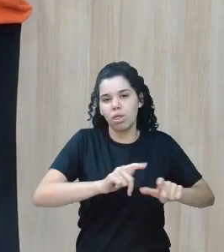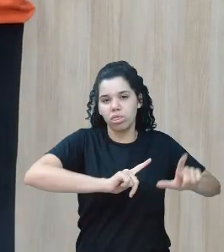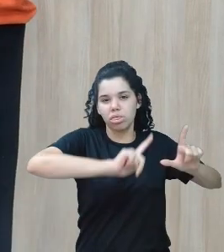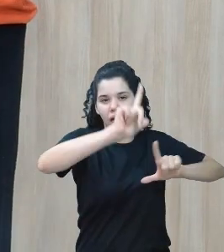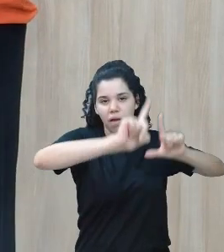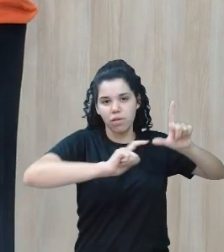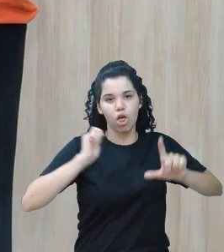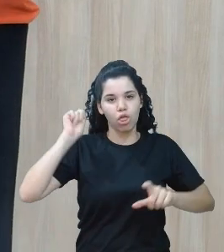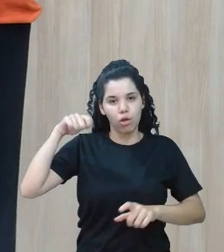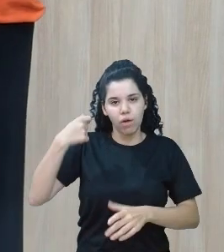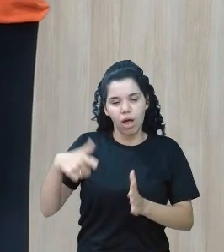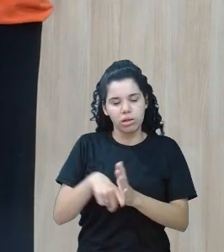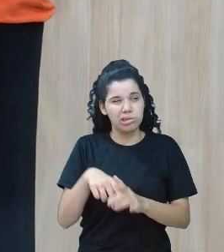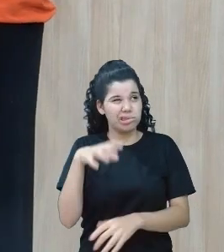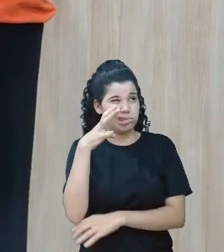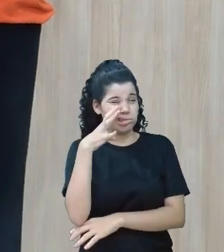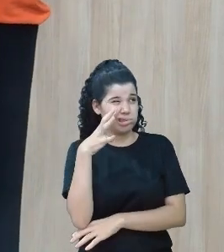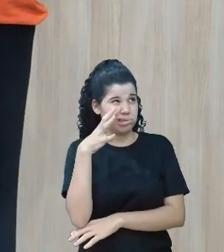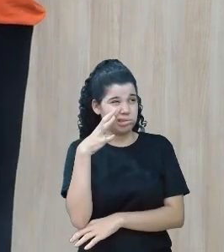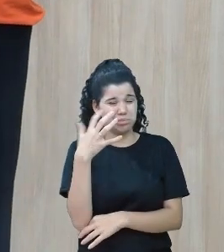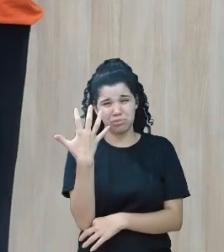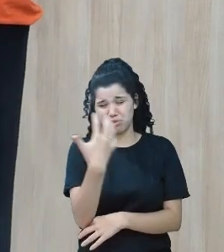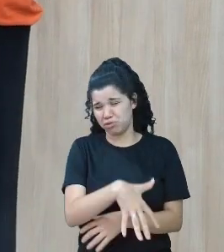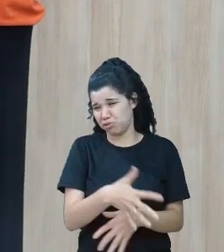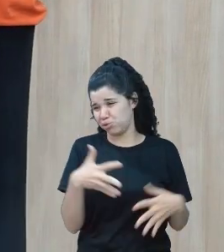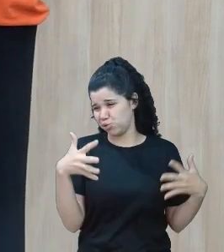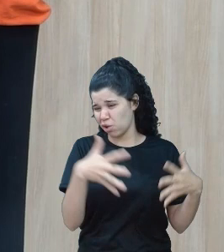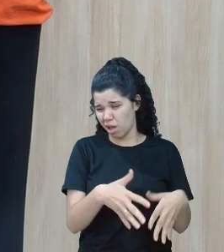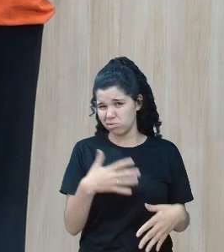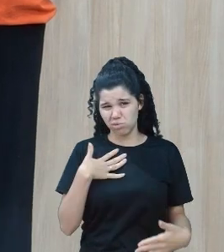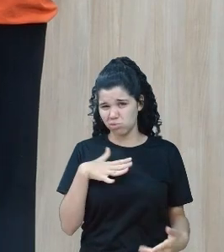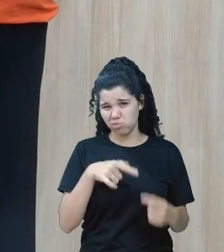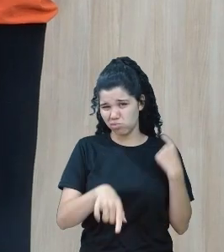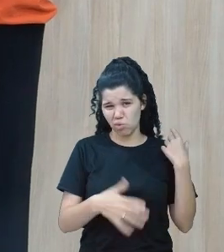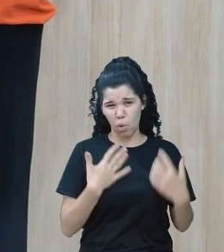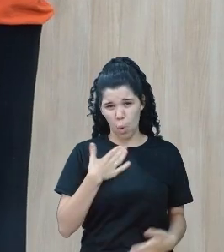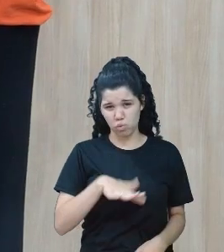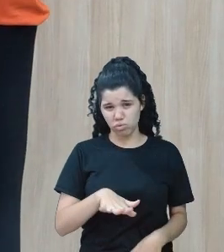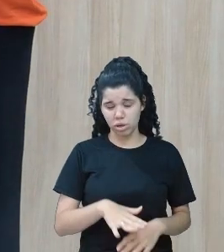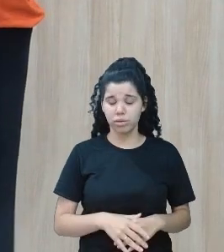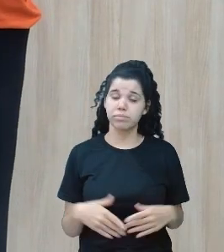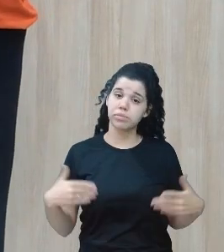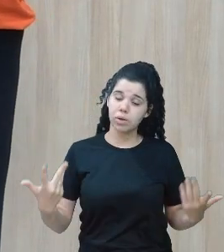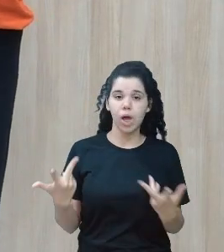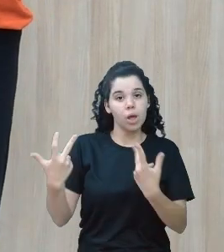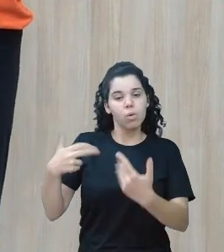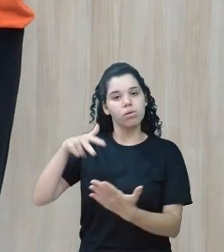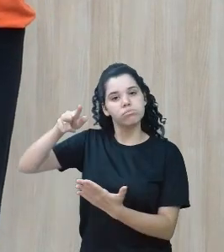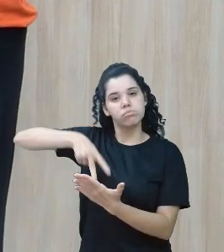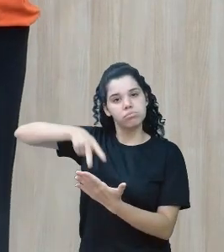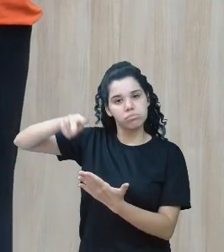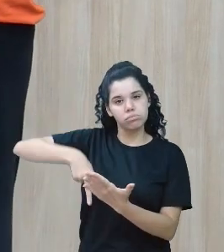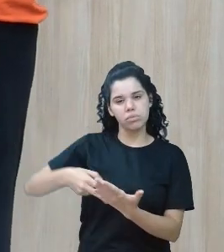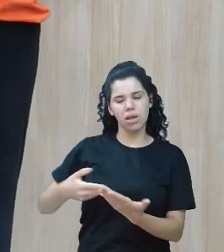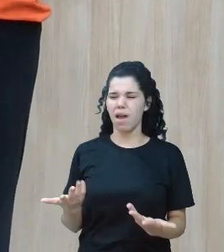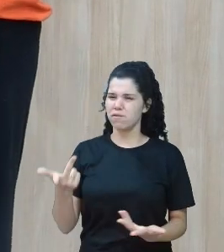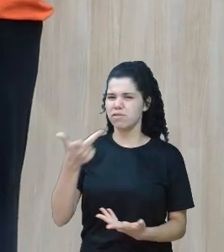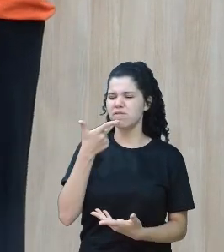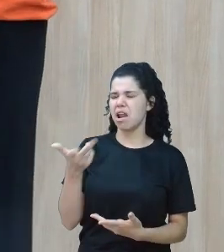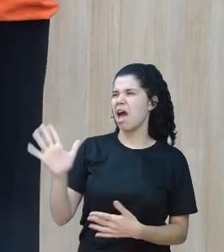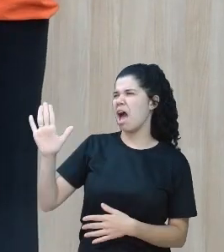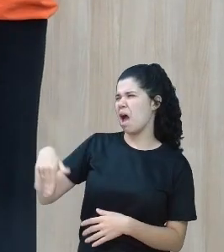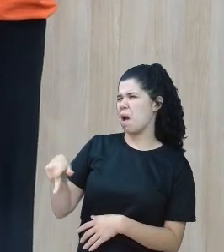são chatas e você faz, poxa, eu não quero mais assistir porque eu não me identifiquei. Então, a leitura também é isso. Aí você pode estar dizendo, nossa,